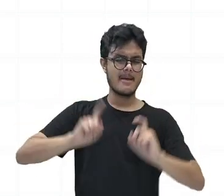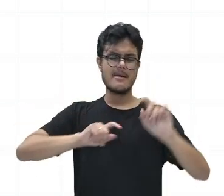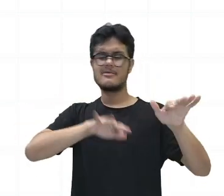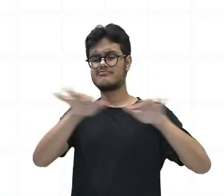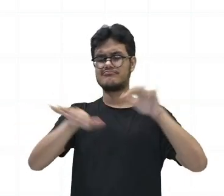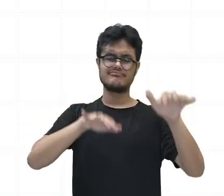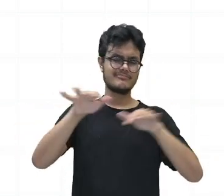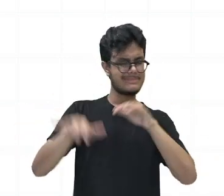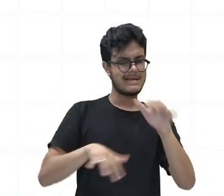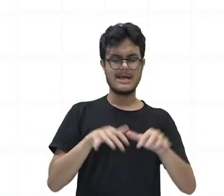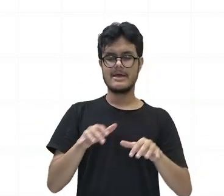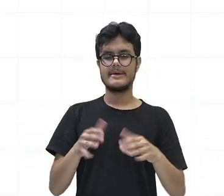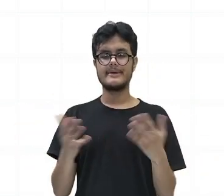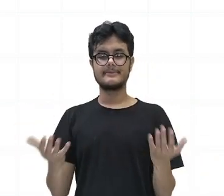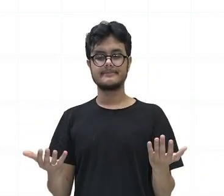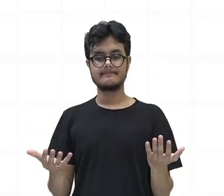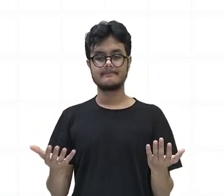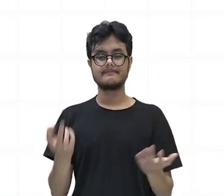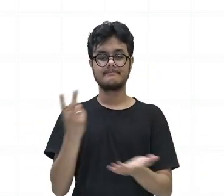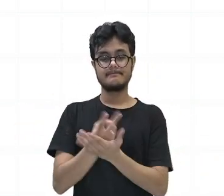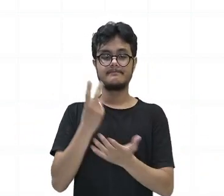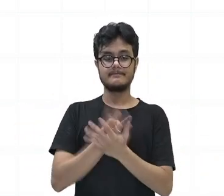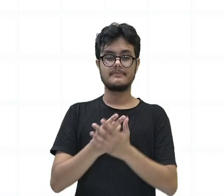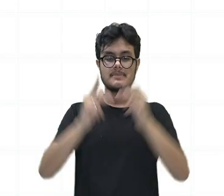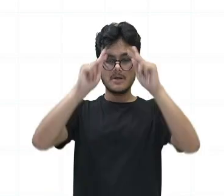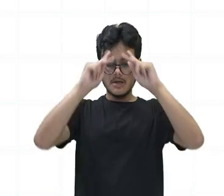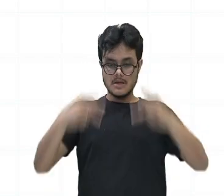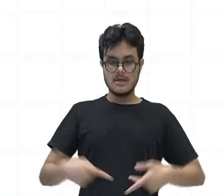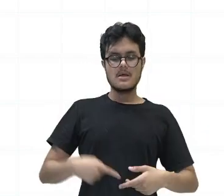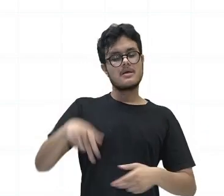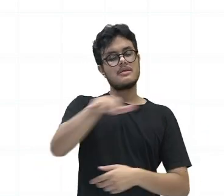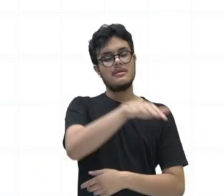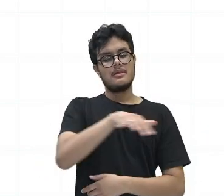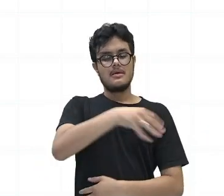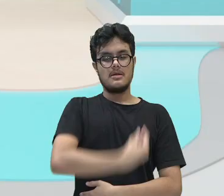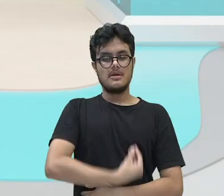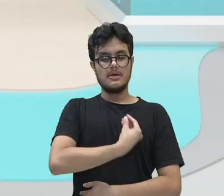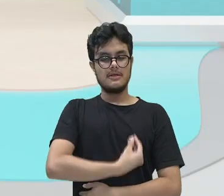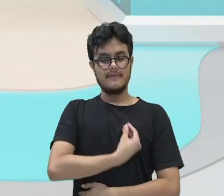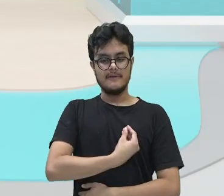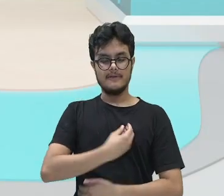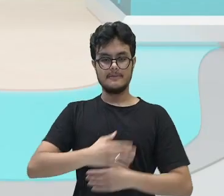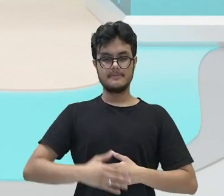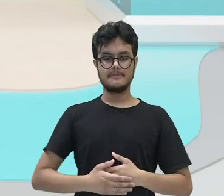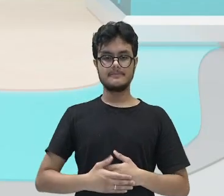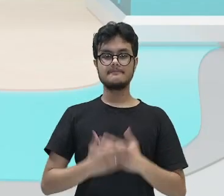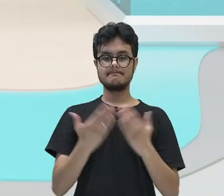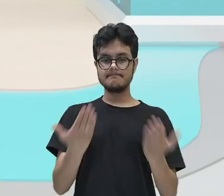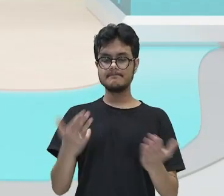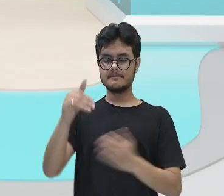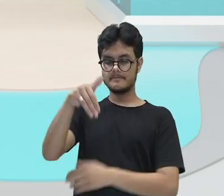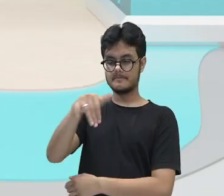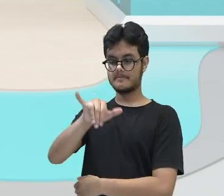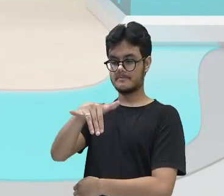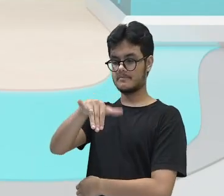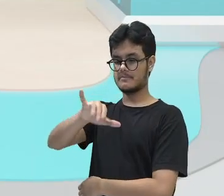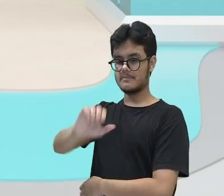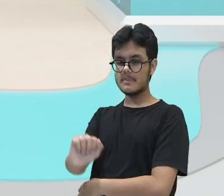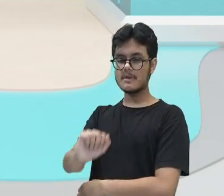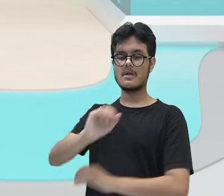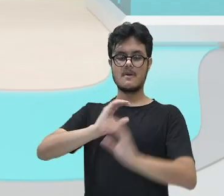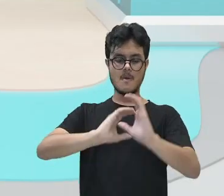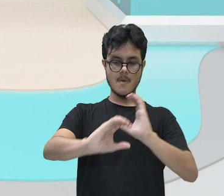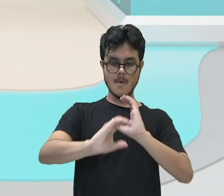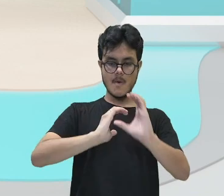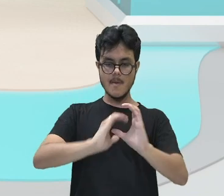cênicas o estudo da ação física do homem em seu meio. Ora, a mímica já está dizendo, eu vou